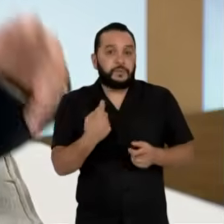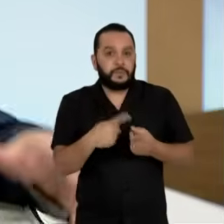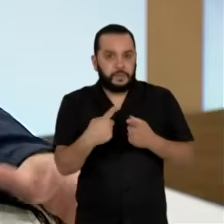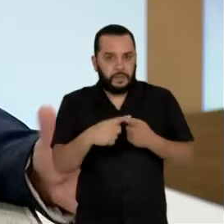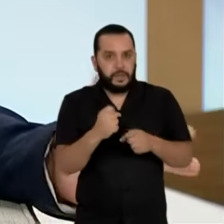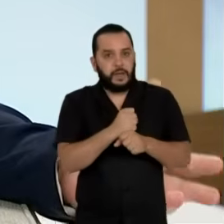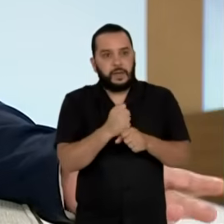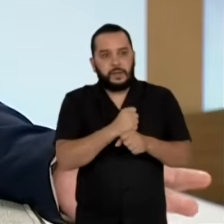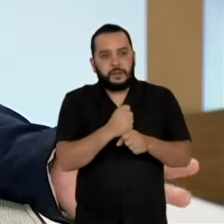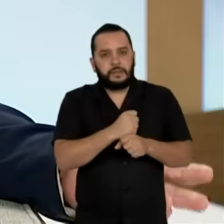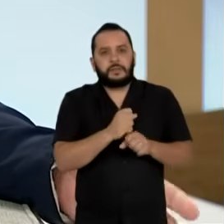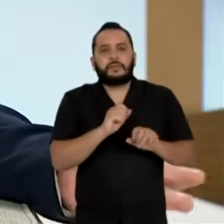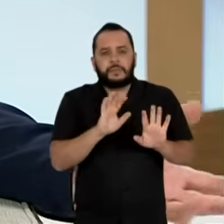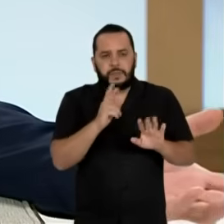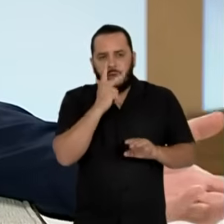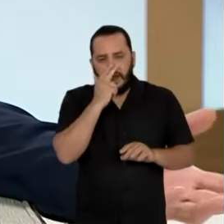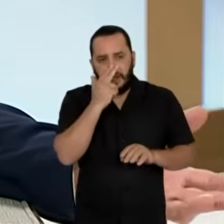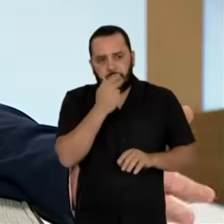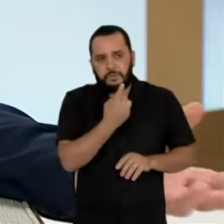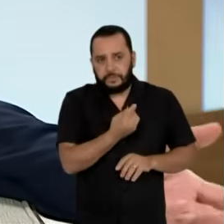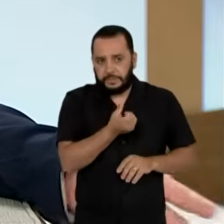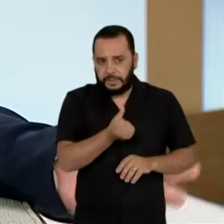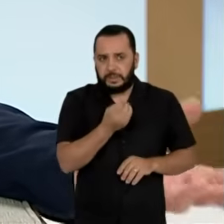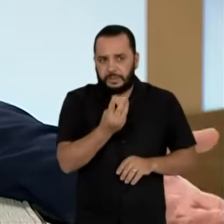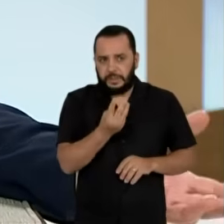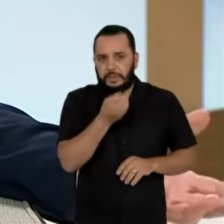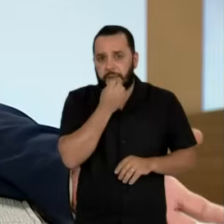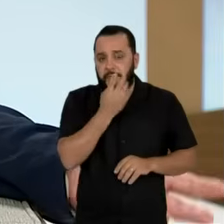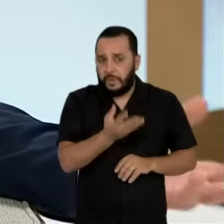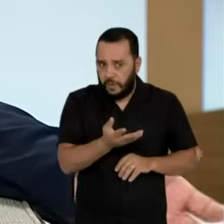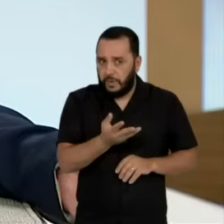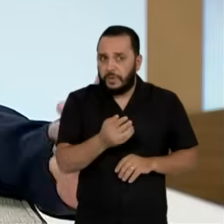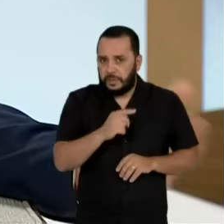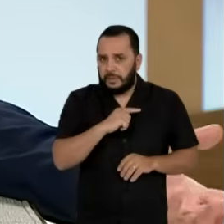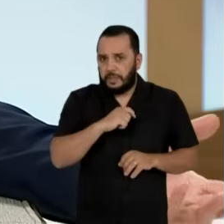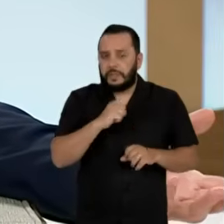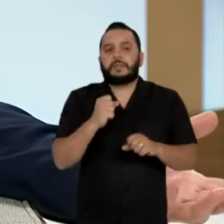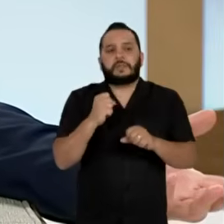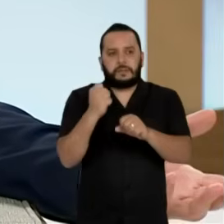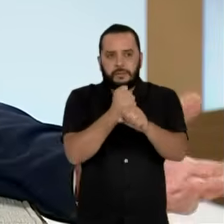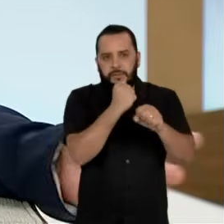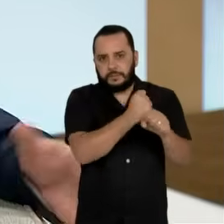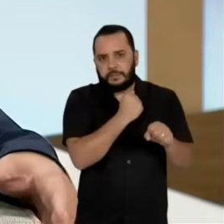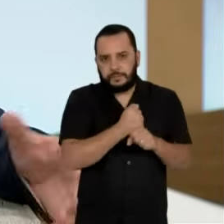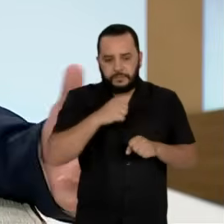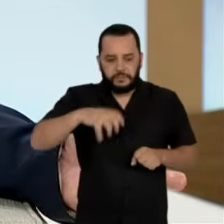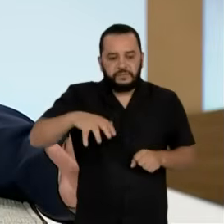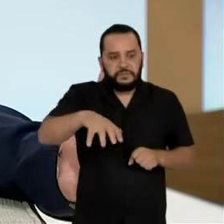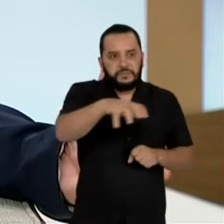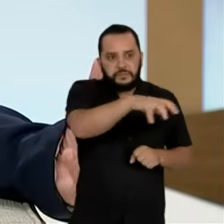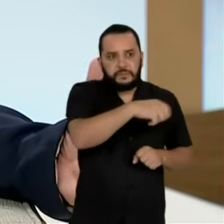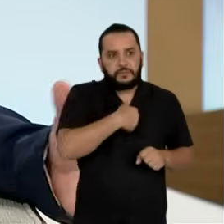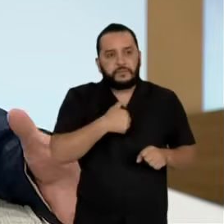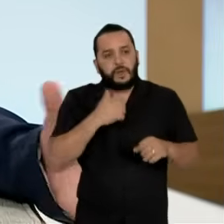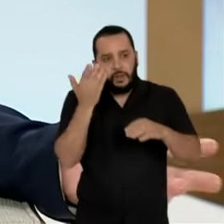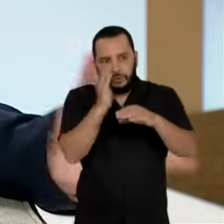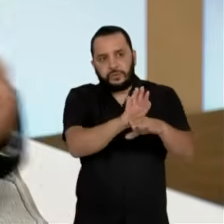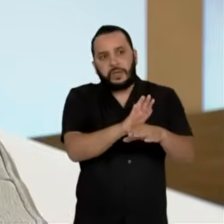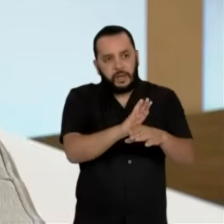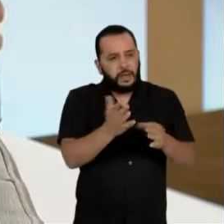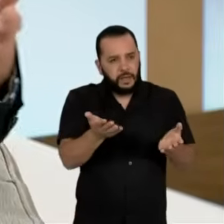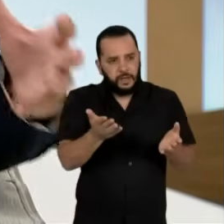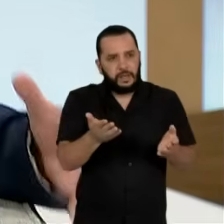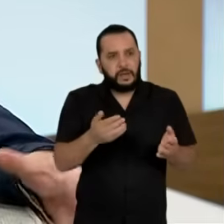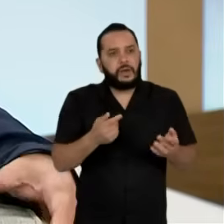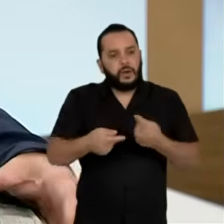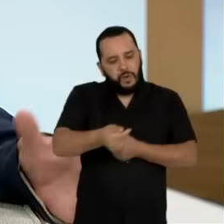anos e anos. Eu acho que a BR-63 é um negócio bom, pode trazer infraestrutura, pode ajudar, entendeu? A tirar o isolamento, né? Facilitar